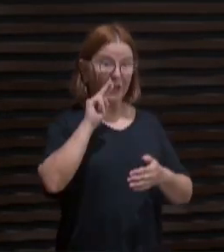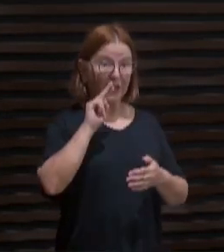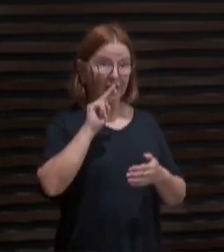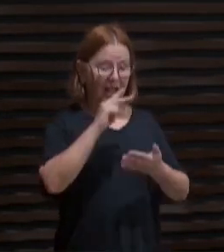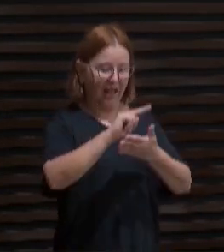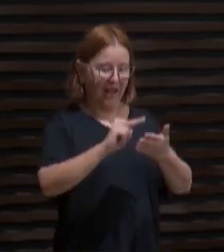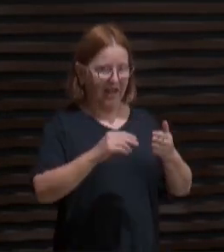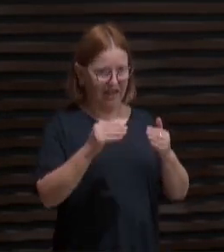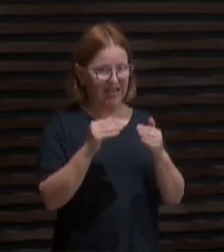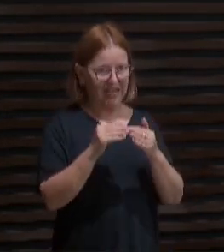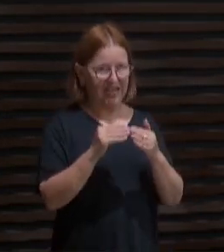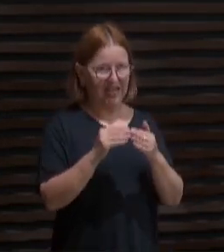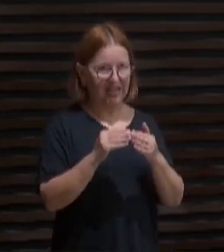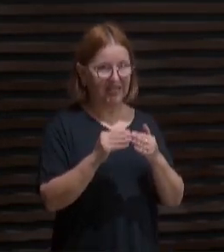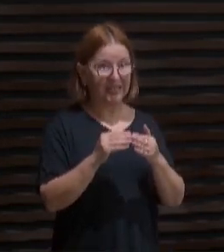Comer grama,